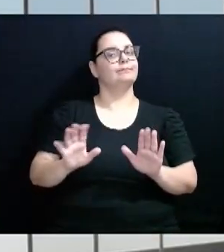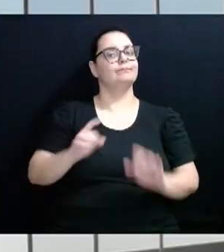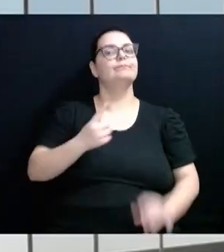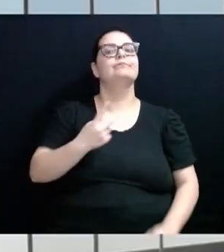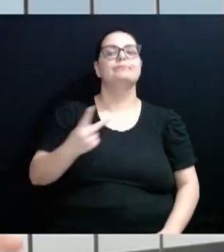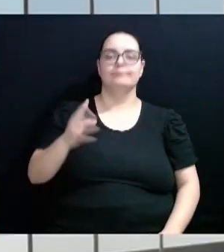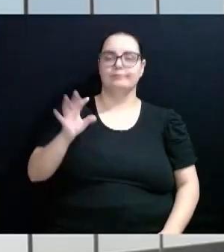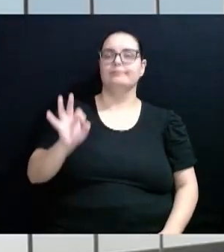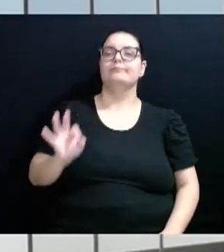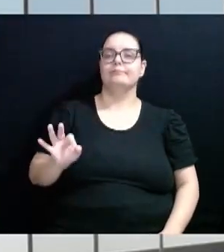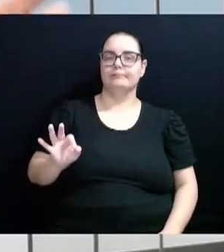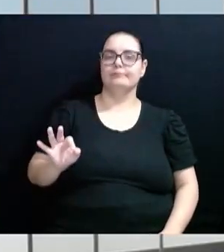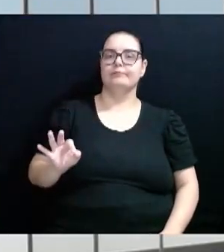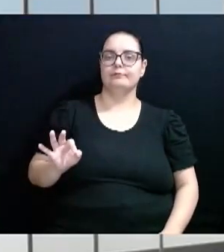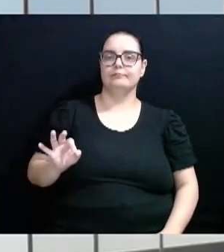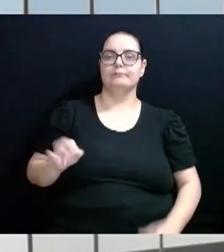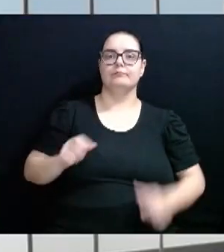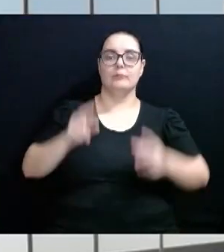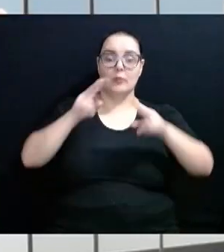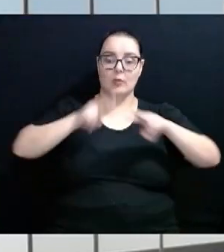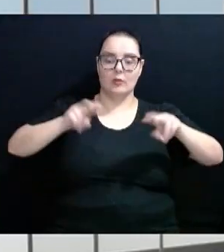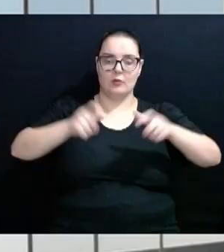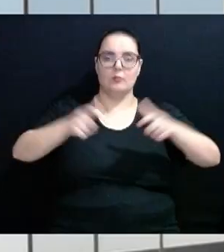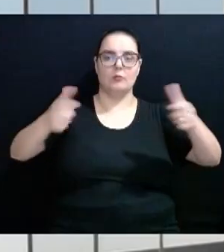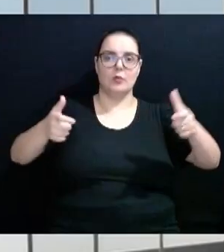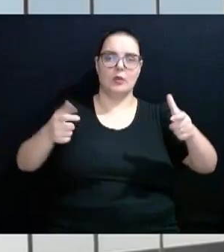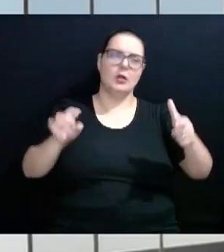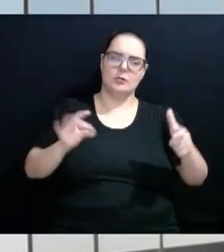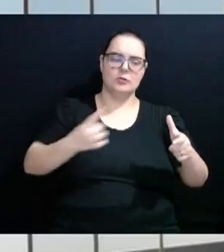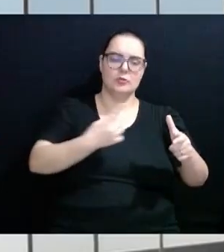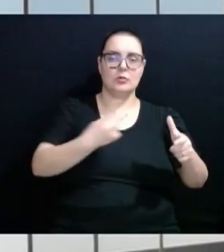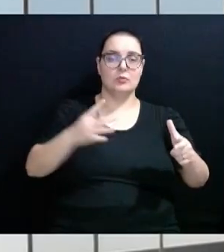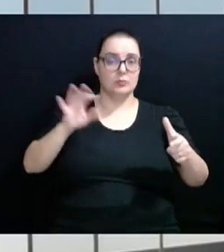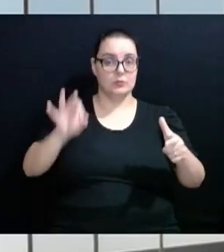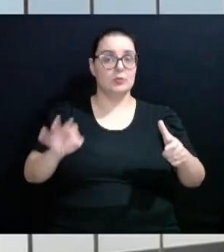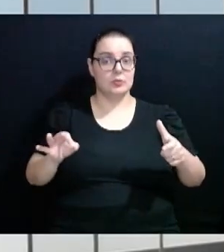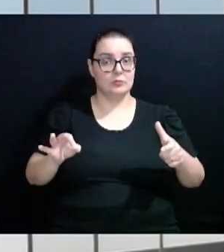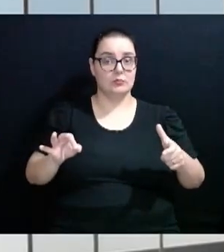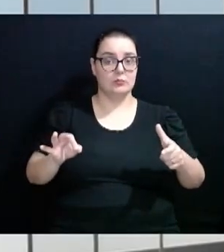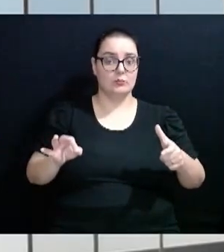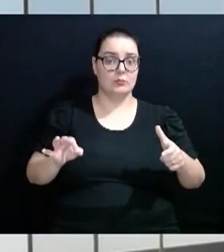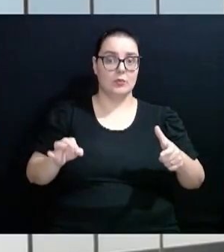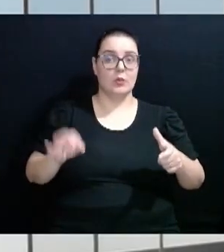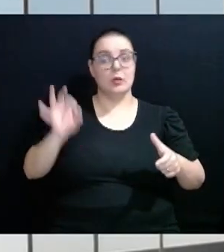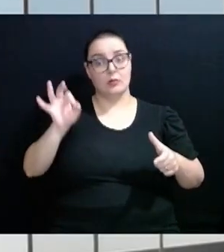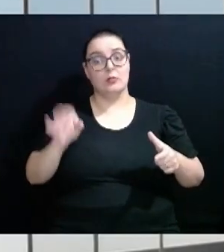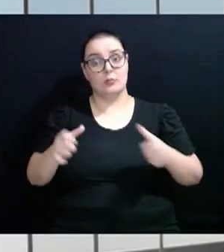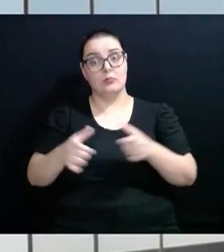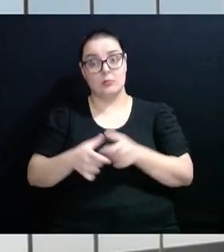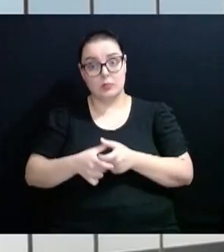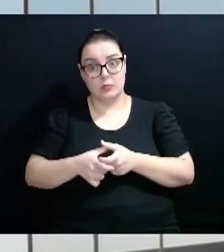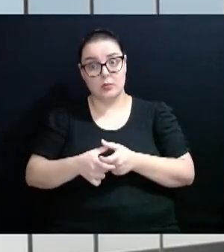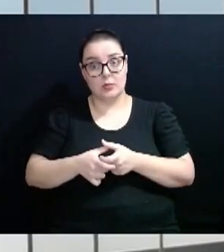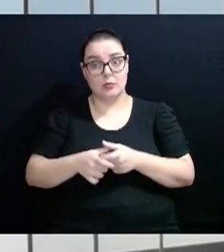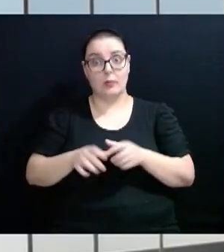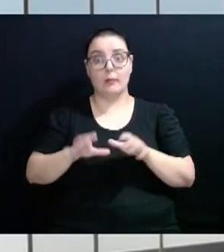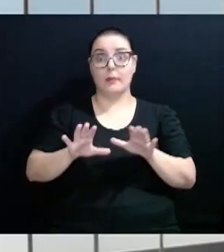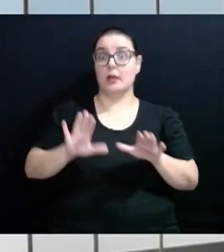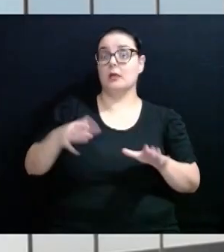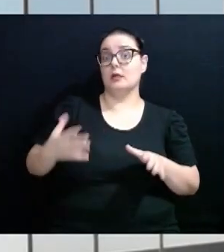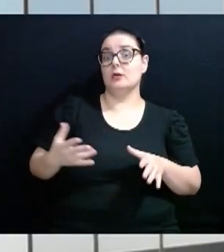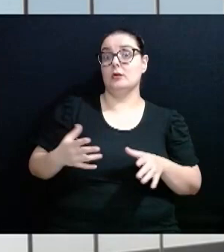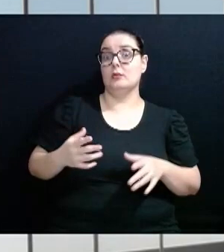olha no macro, de fato, é 12%, né? que é um percentual pequeno. Mas quando você olha para o